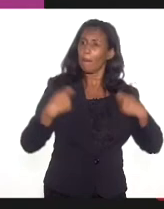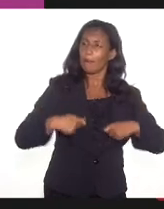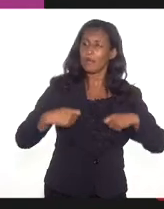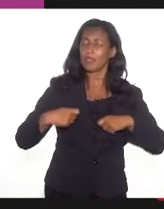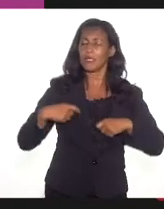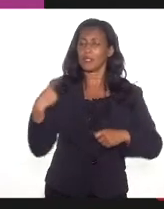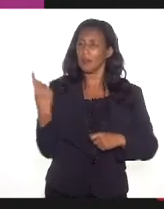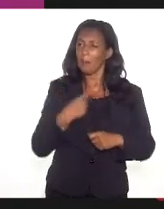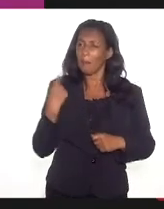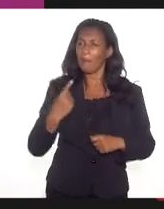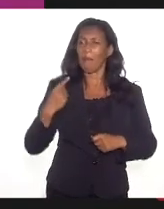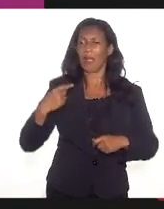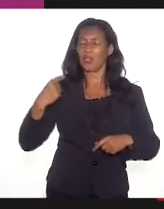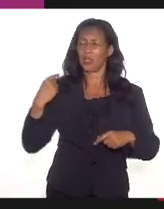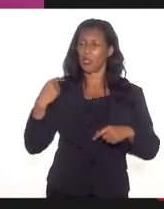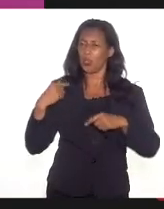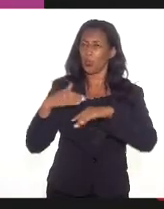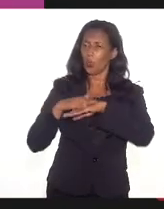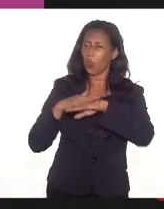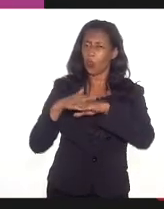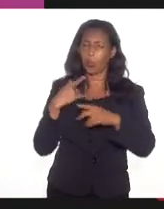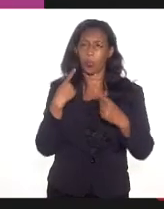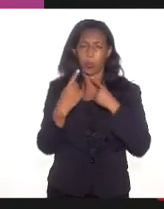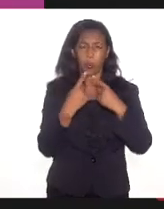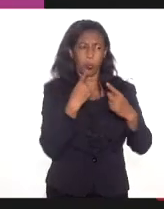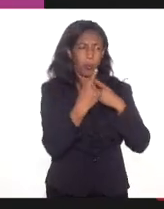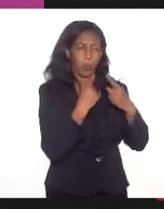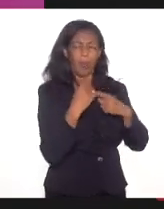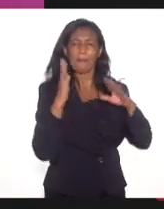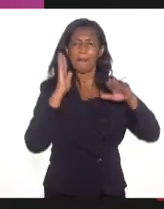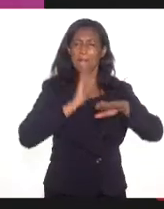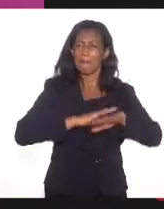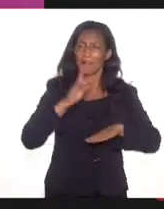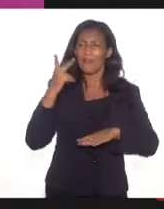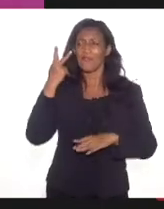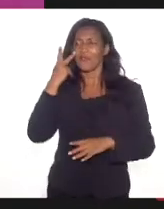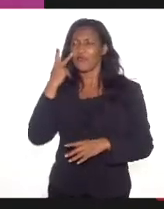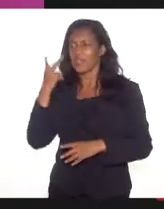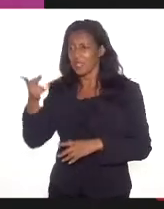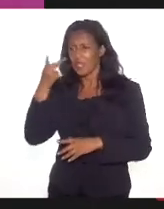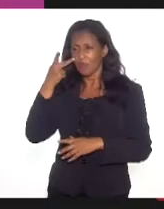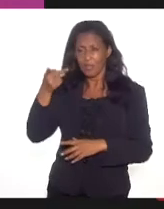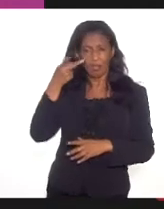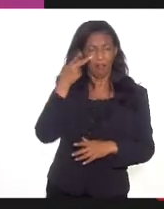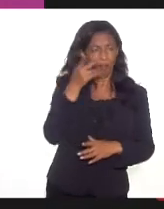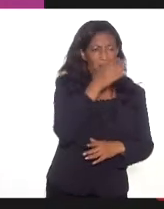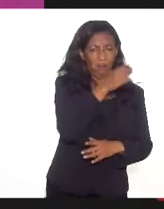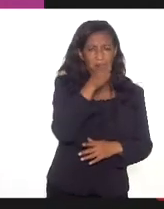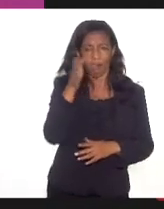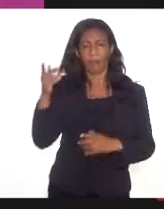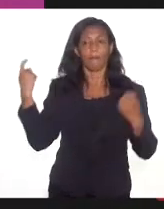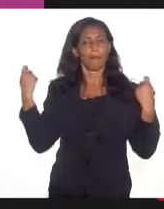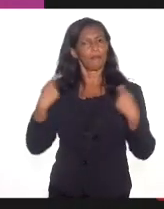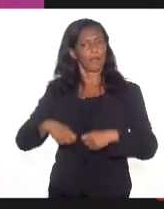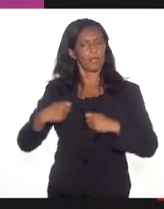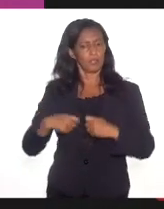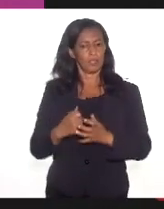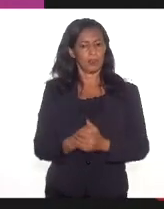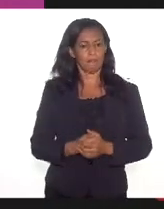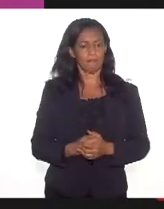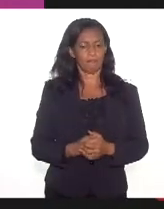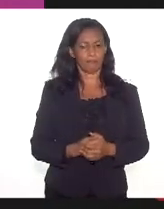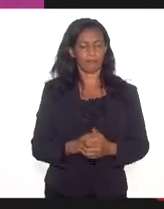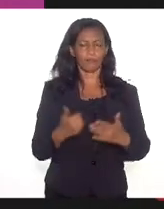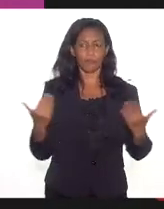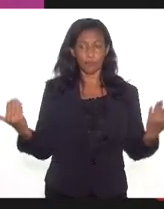mais debates mais é é visitas e aí deputada Renata eu tive alguns problemas de